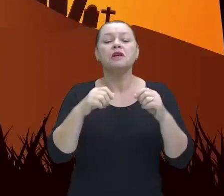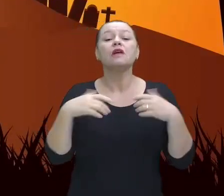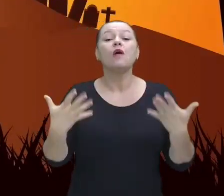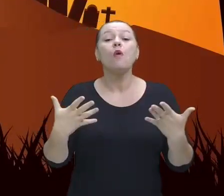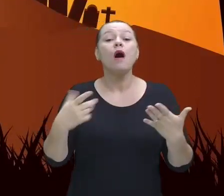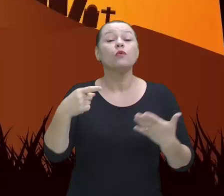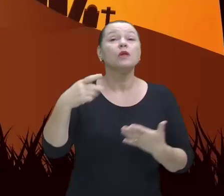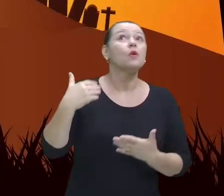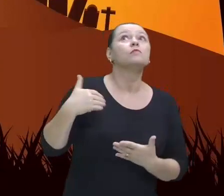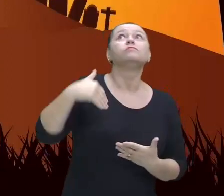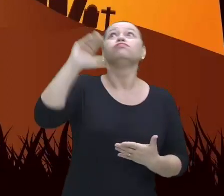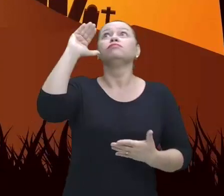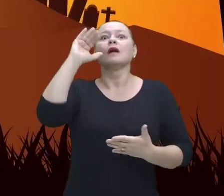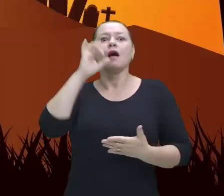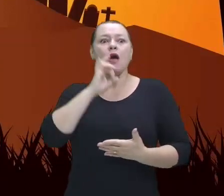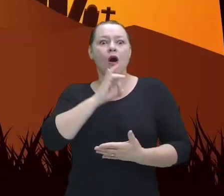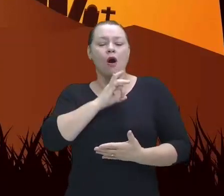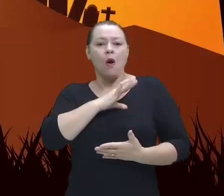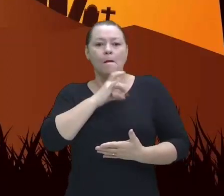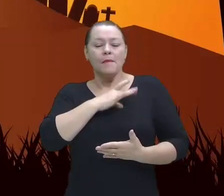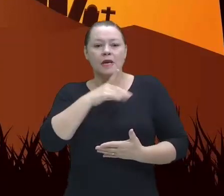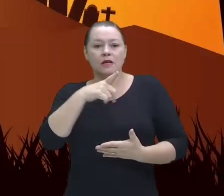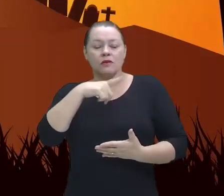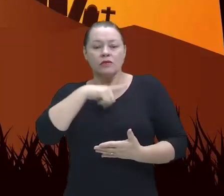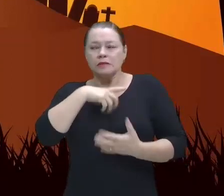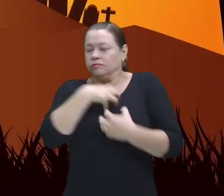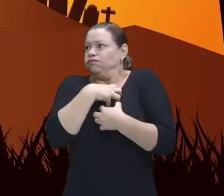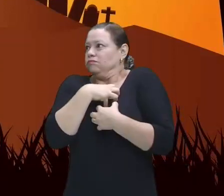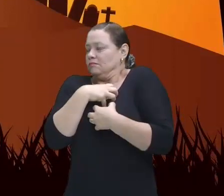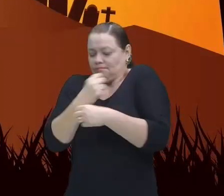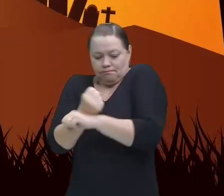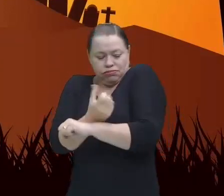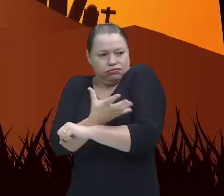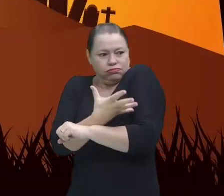o seu maior medo? Aquele que te assusta todinho?